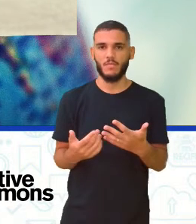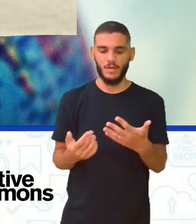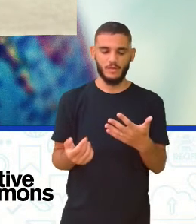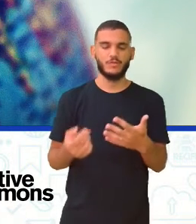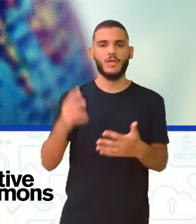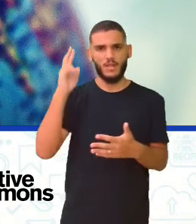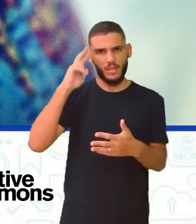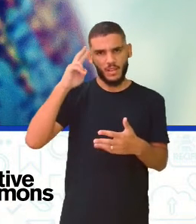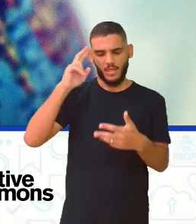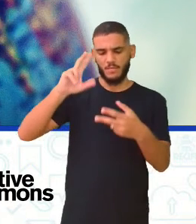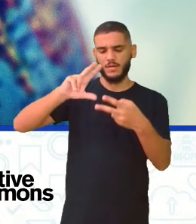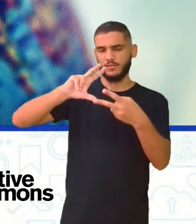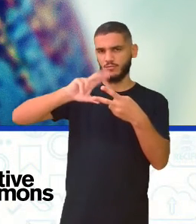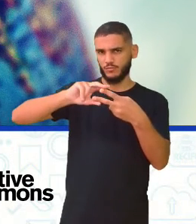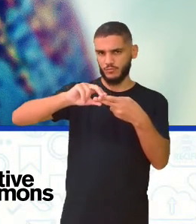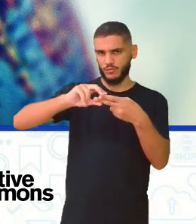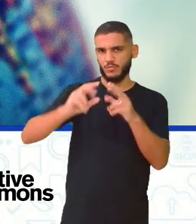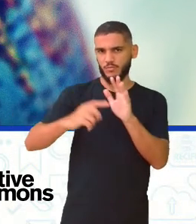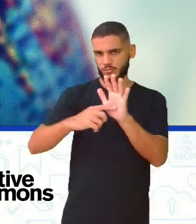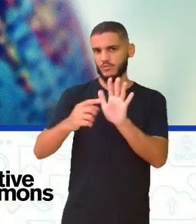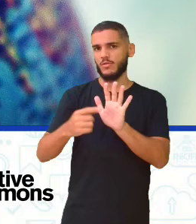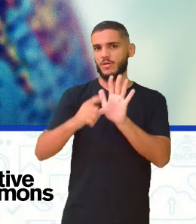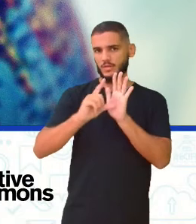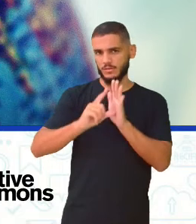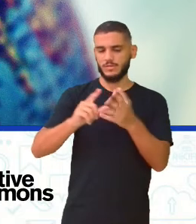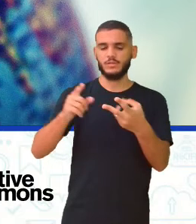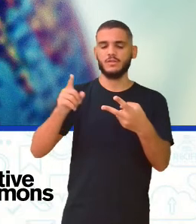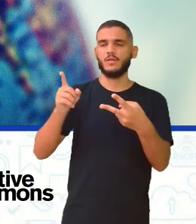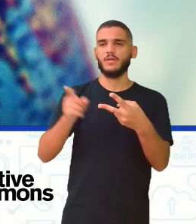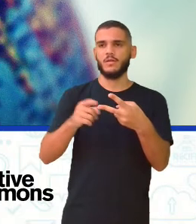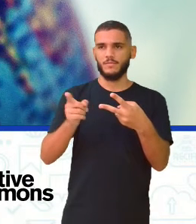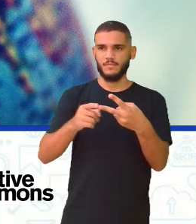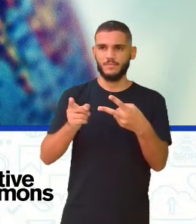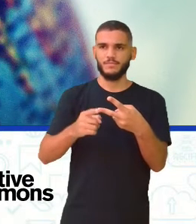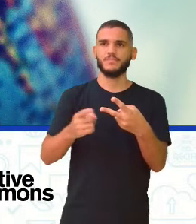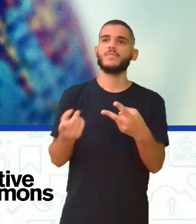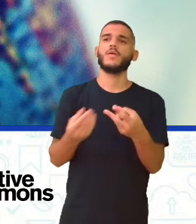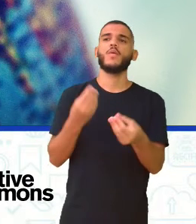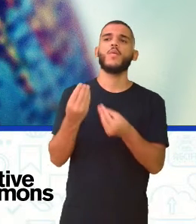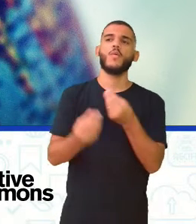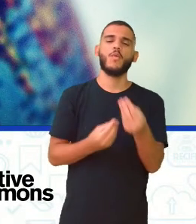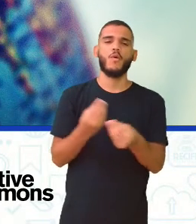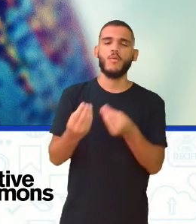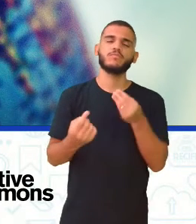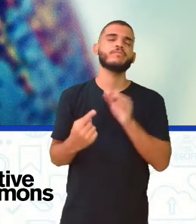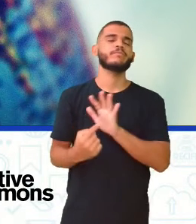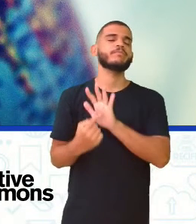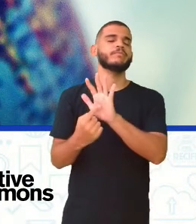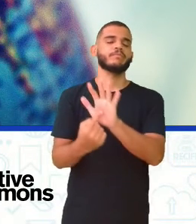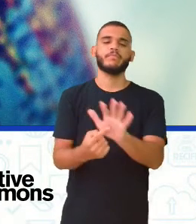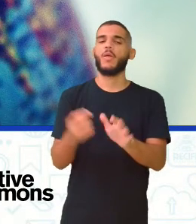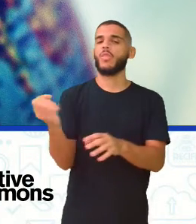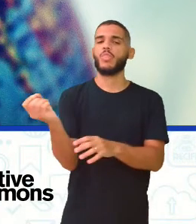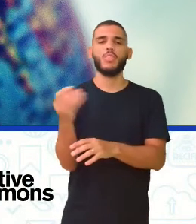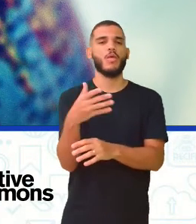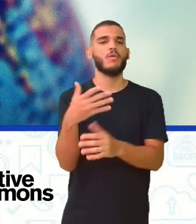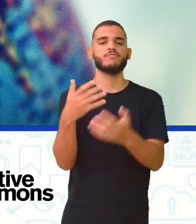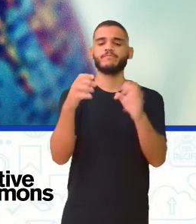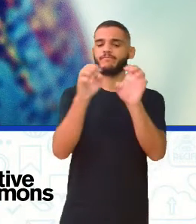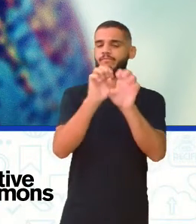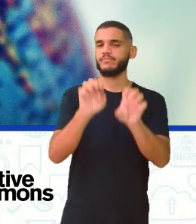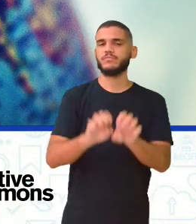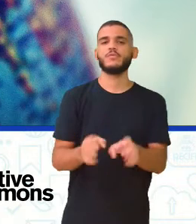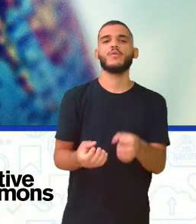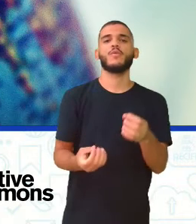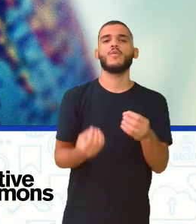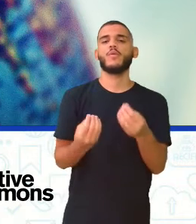esse relevo, nós temos o que? Os que vão esculpir, vão estar ali dando novas formas àquele relevo que surgiu ali.